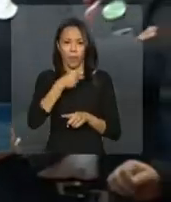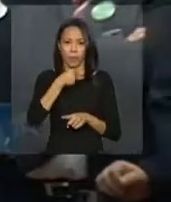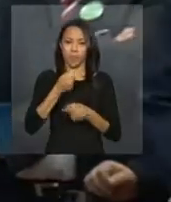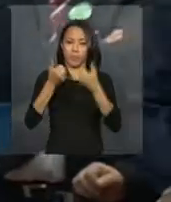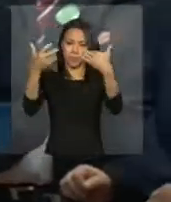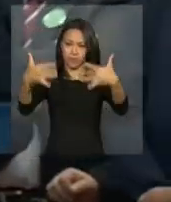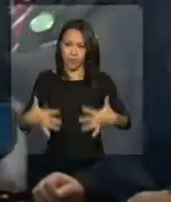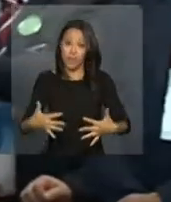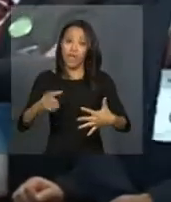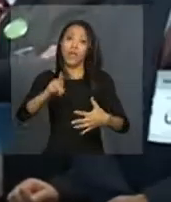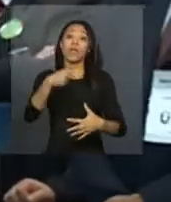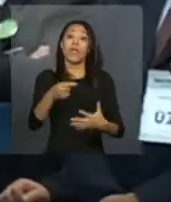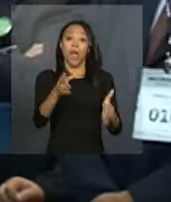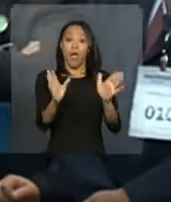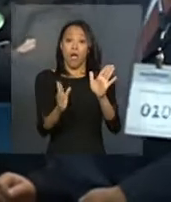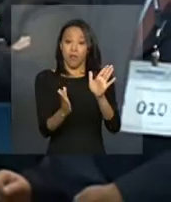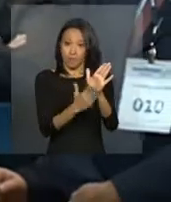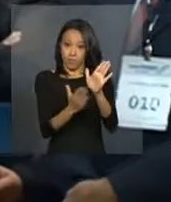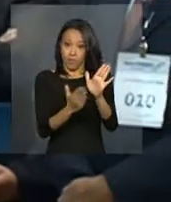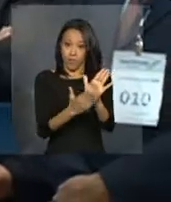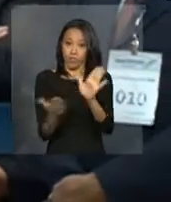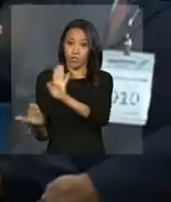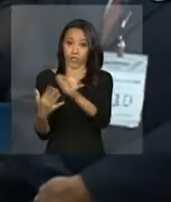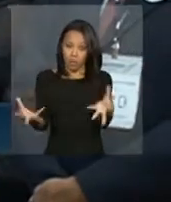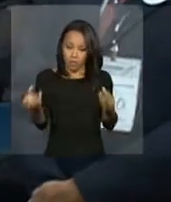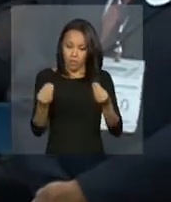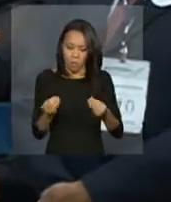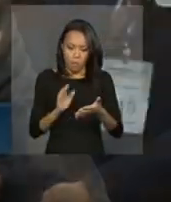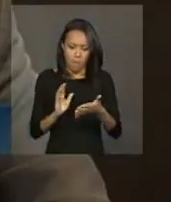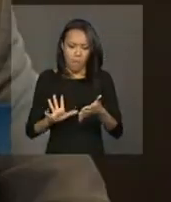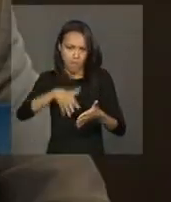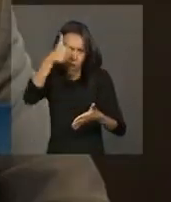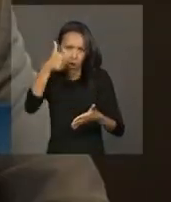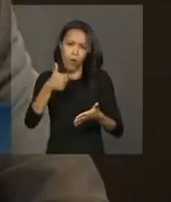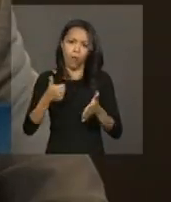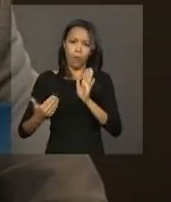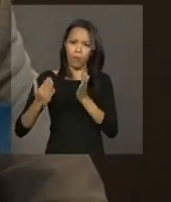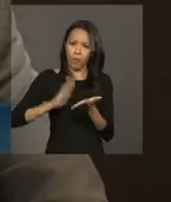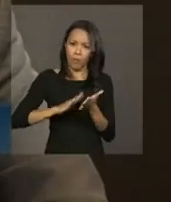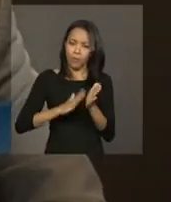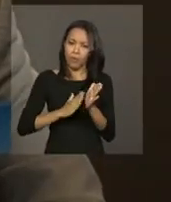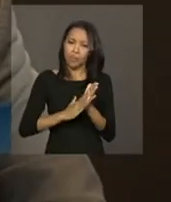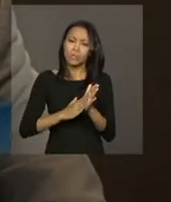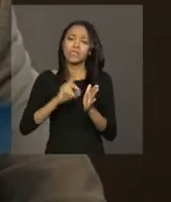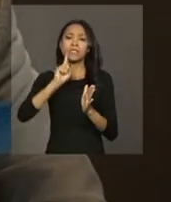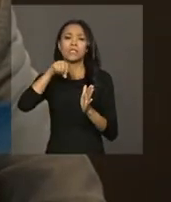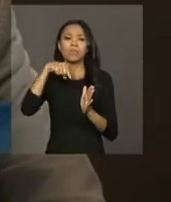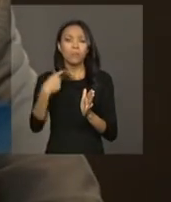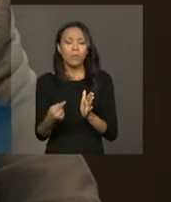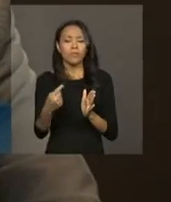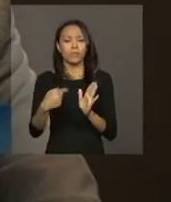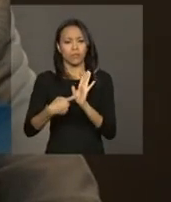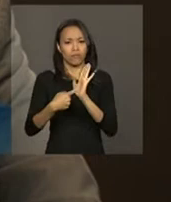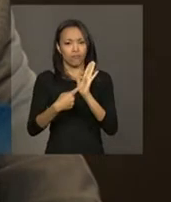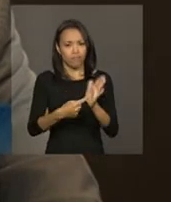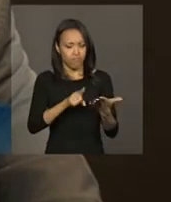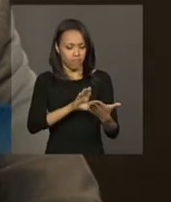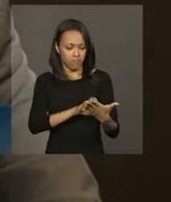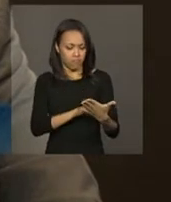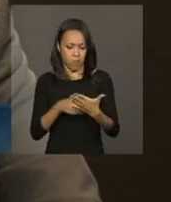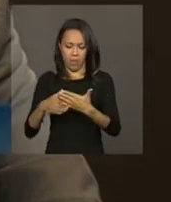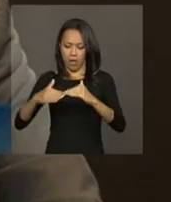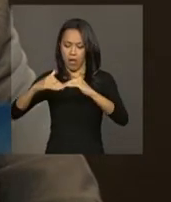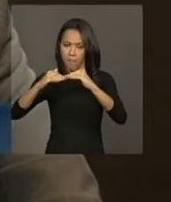para a proponente que tem apresentado o menor lance no envelope e aquelas Cujas propostas apresentadas nos envelopes tenham sido